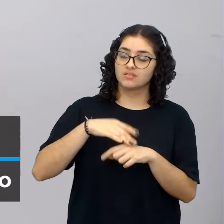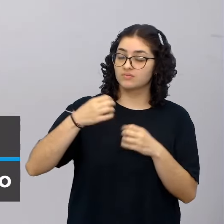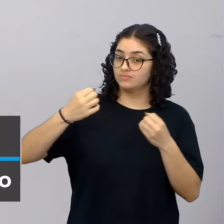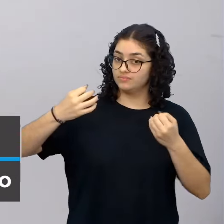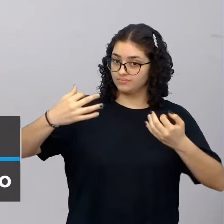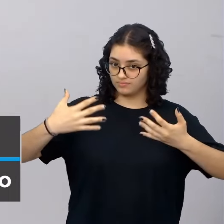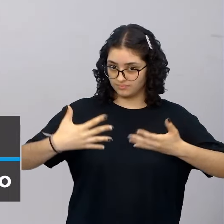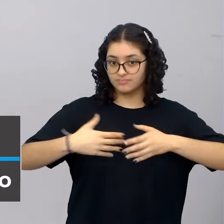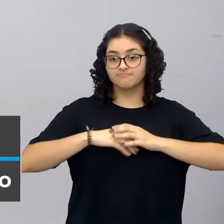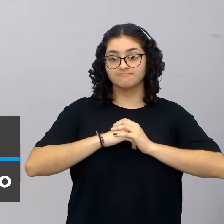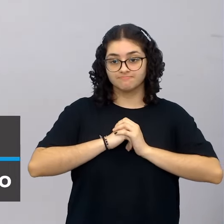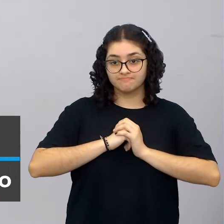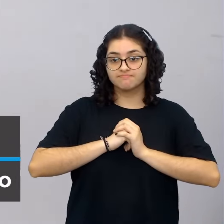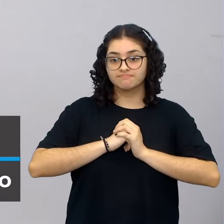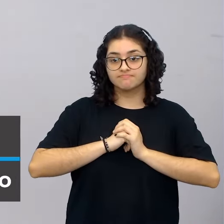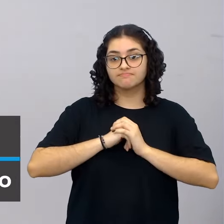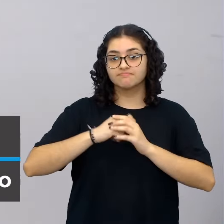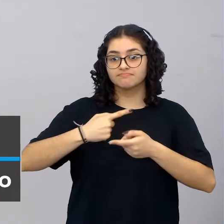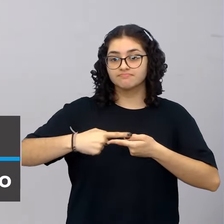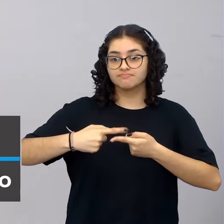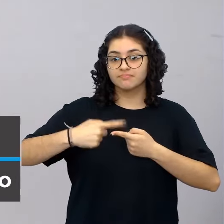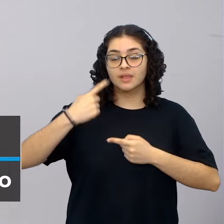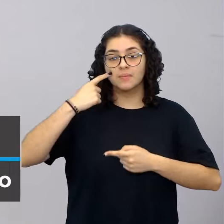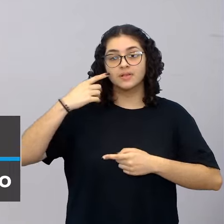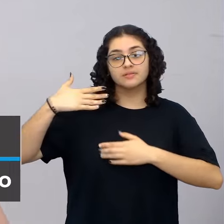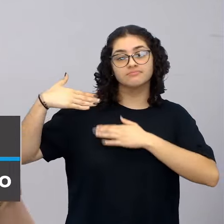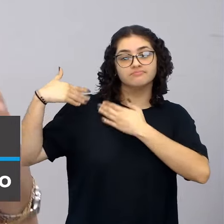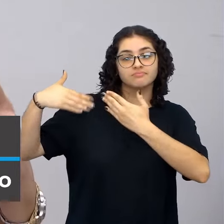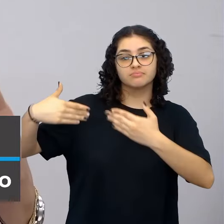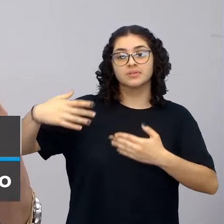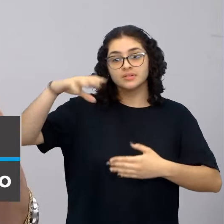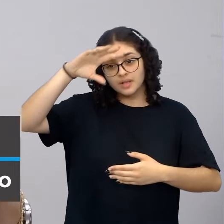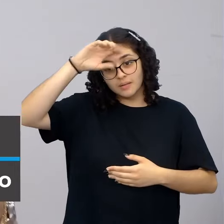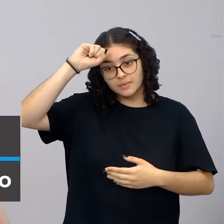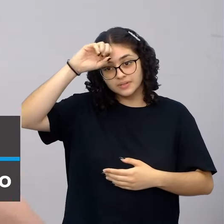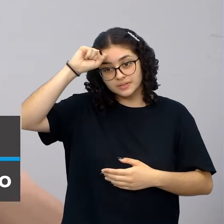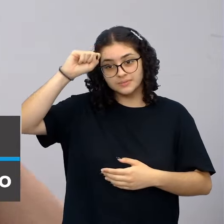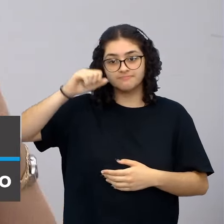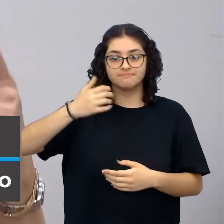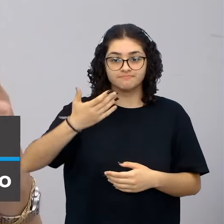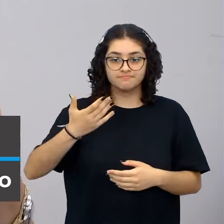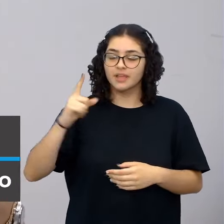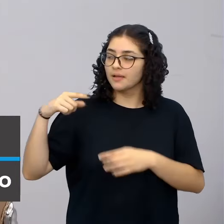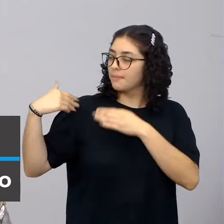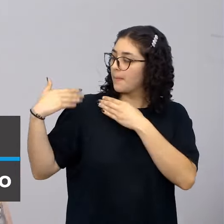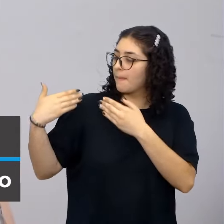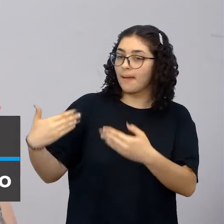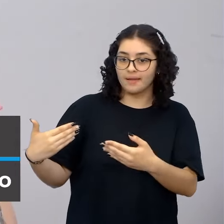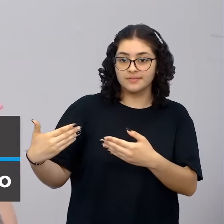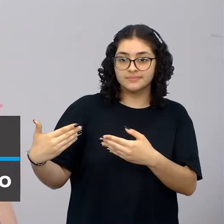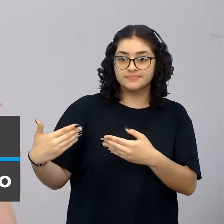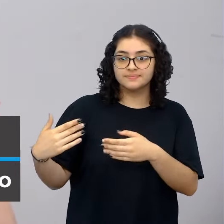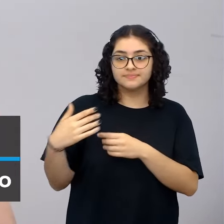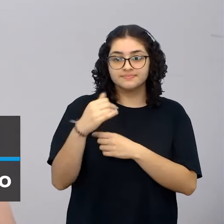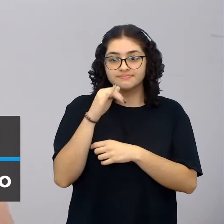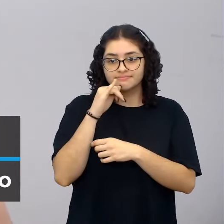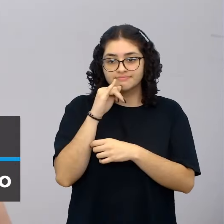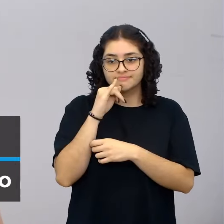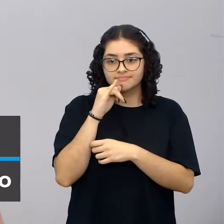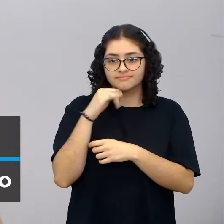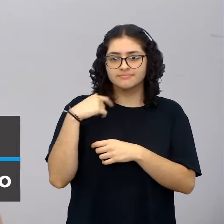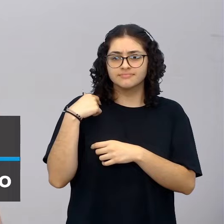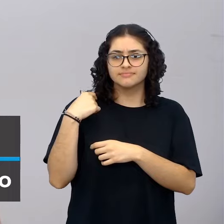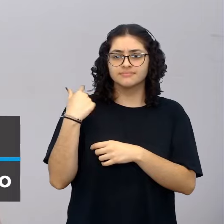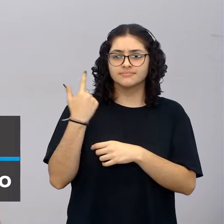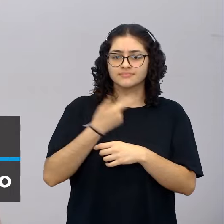isso, exatamente porque a gente pensa num processo de aprendizagem, né, numa progressão. E quando nós fomos lá